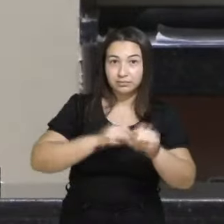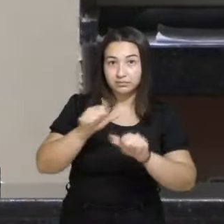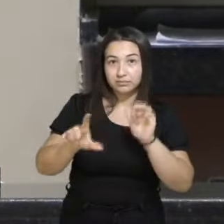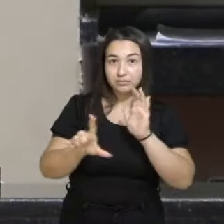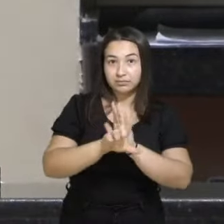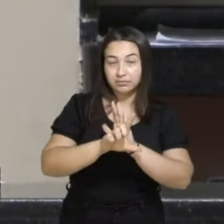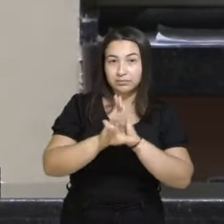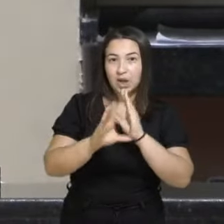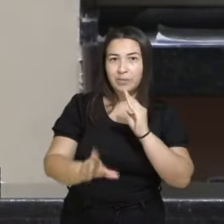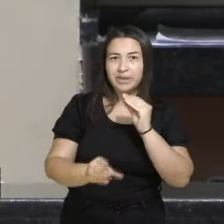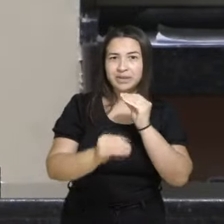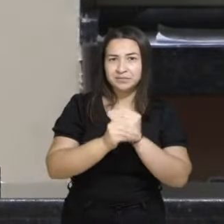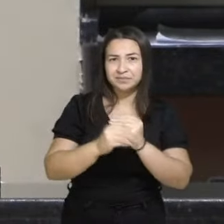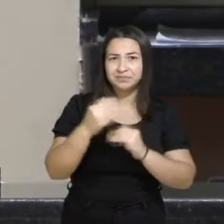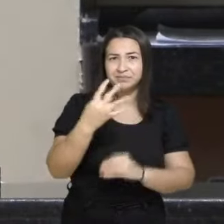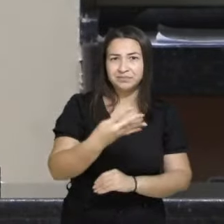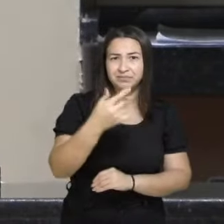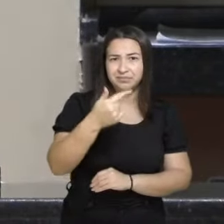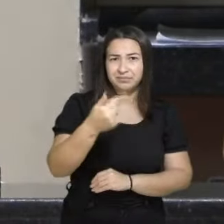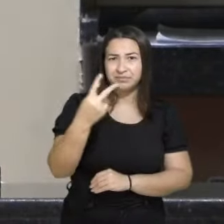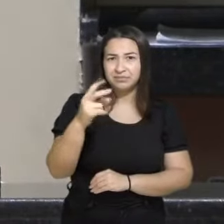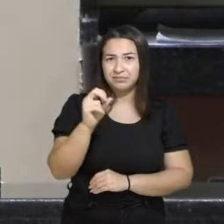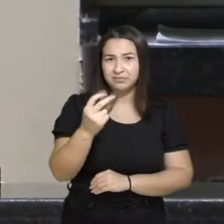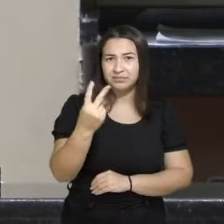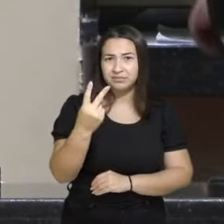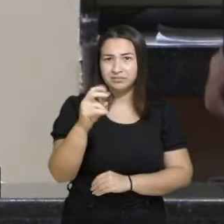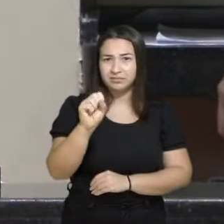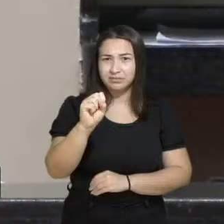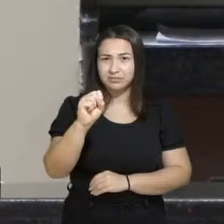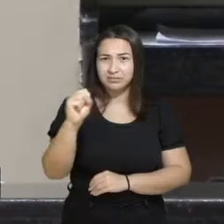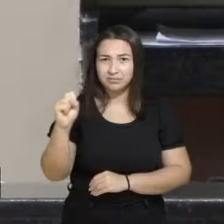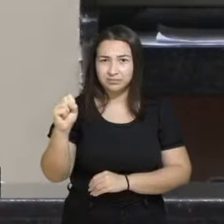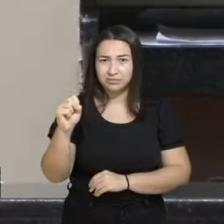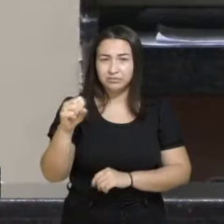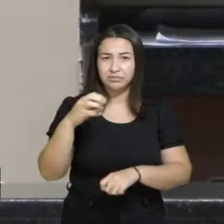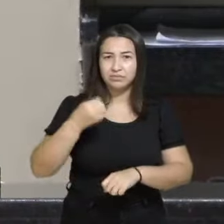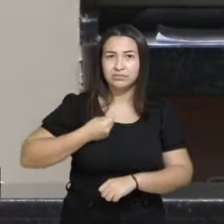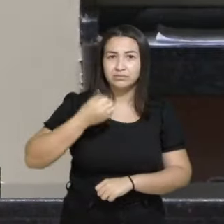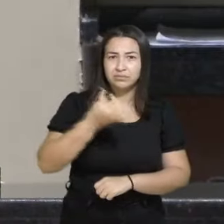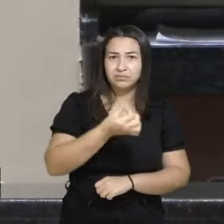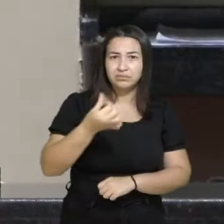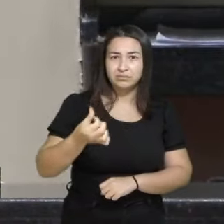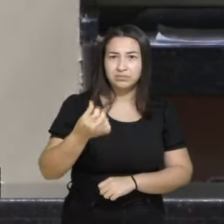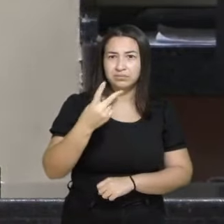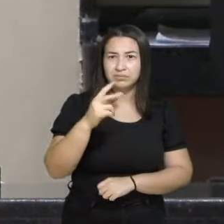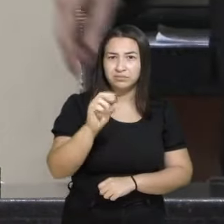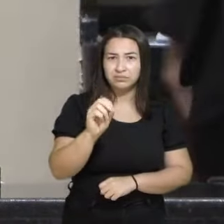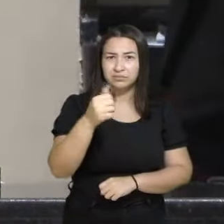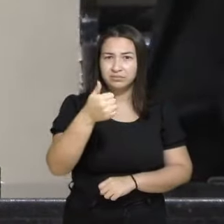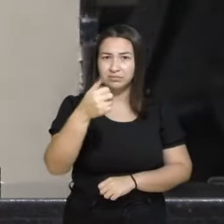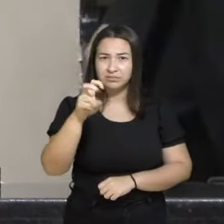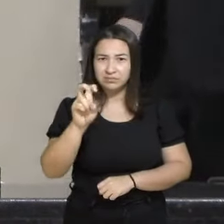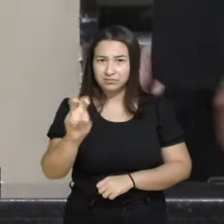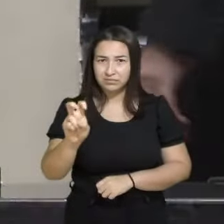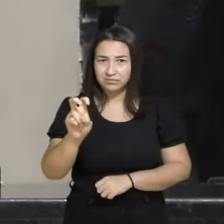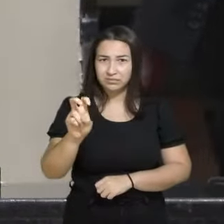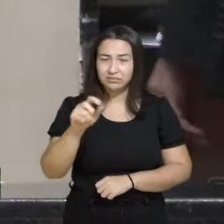complementares números 412 de 2008, número 661 de 2015 e número 795